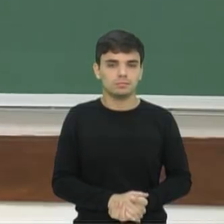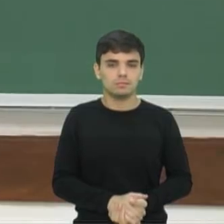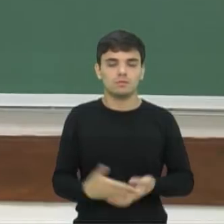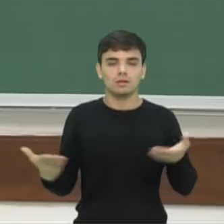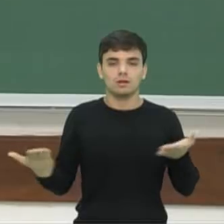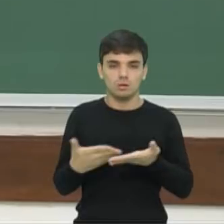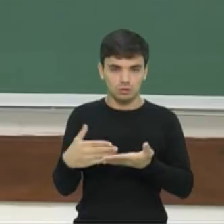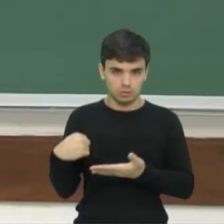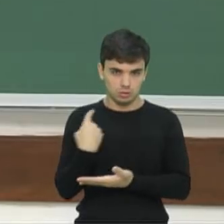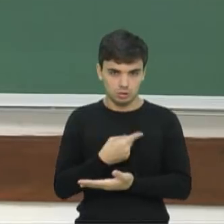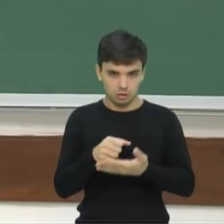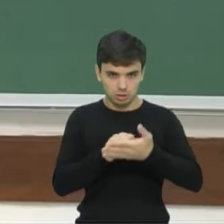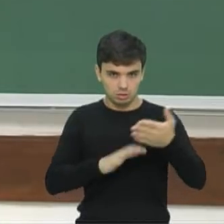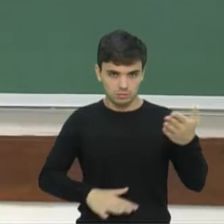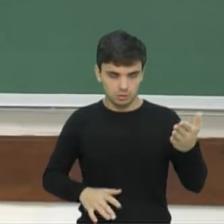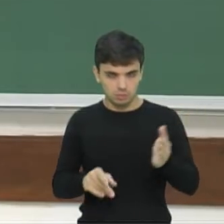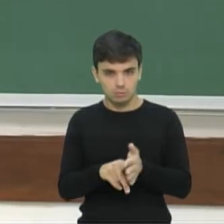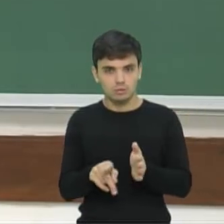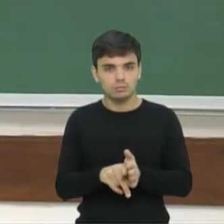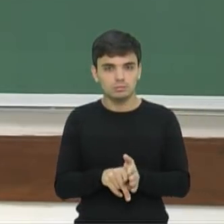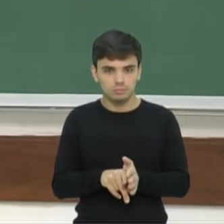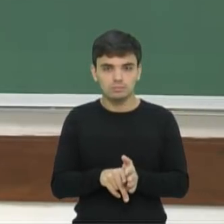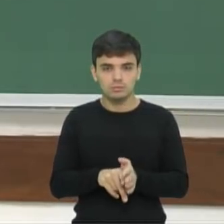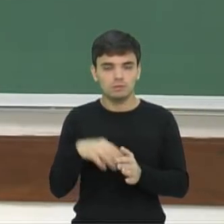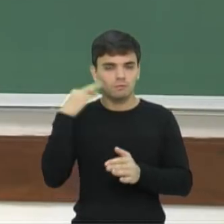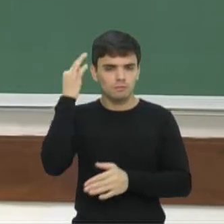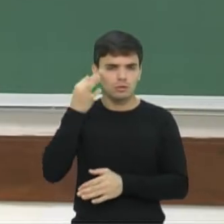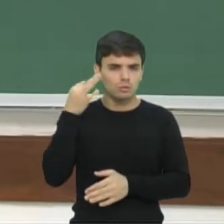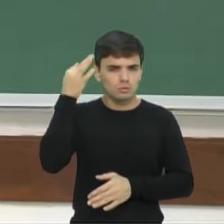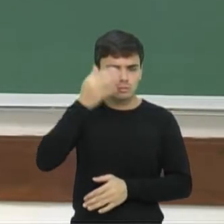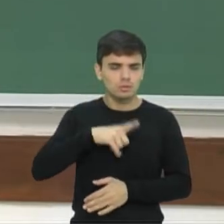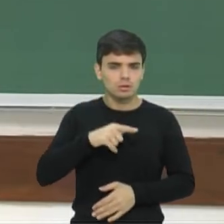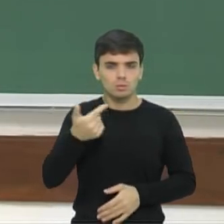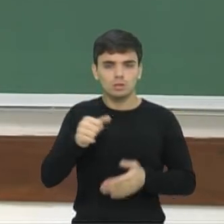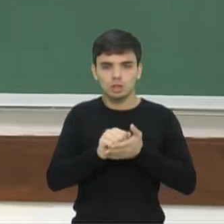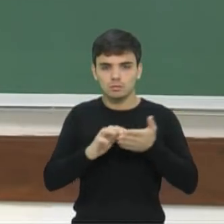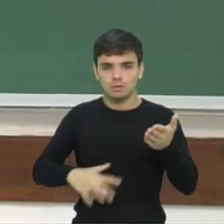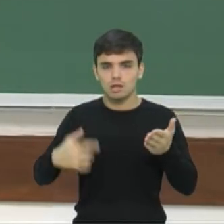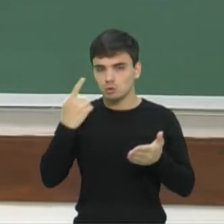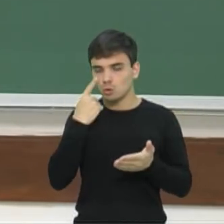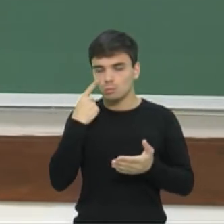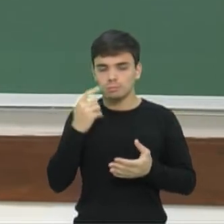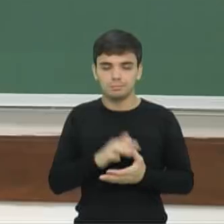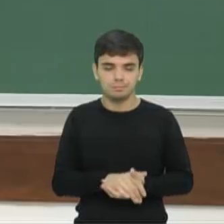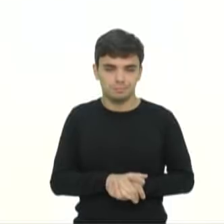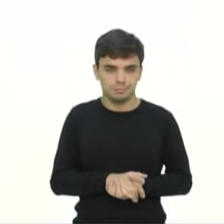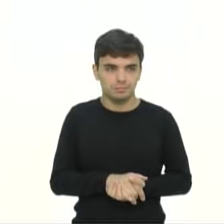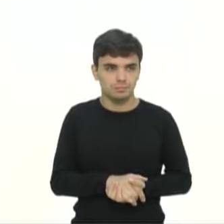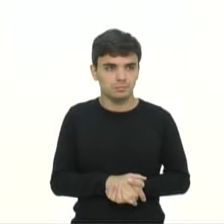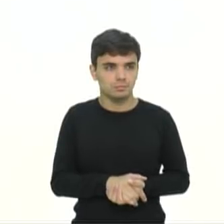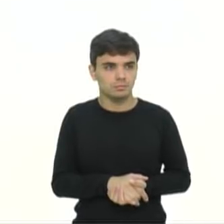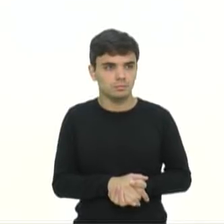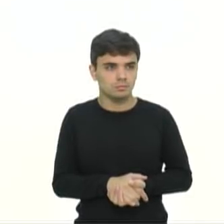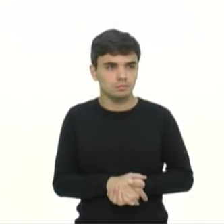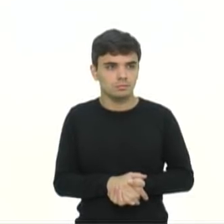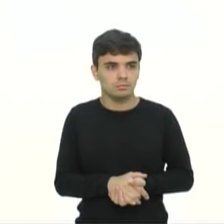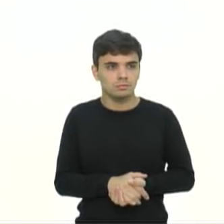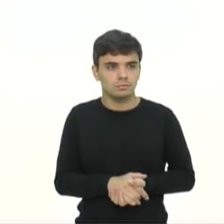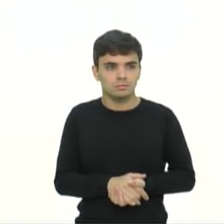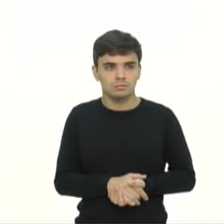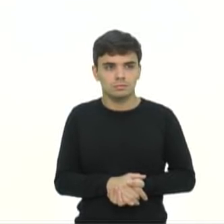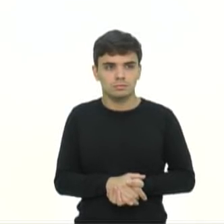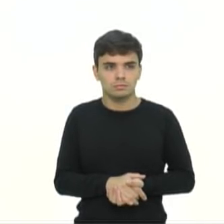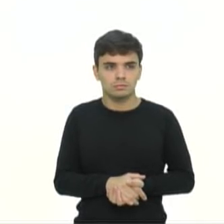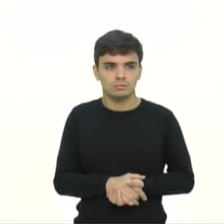nossa atividade então, falamos da parte filosófica do judô. Temos mais uma atividade na aula de hoje que é a seguinte. Então é o quê? Em